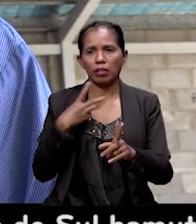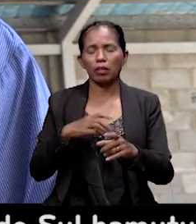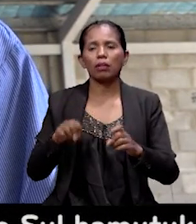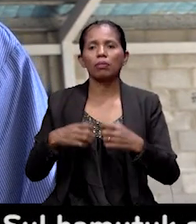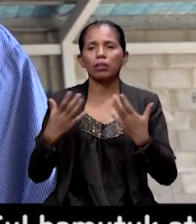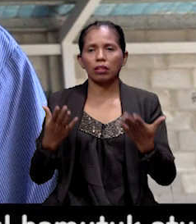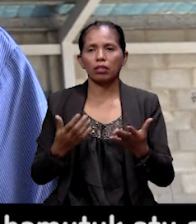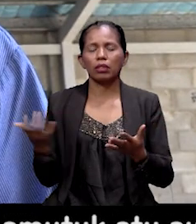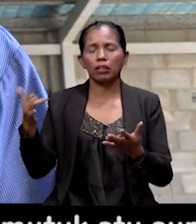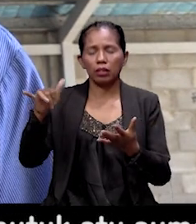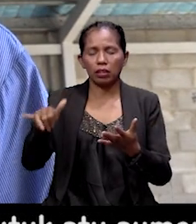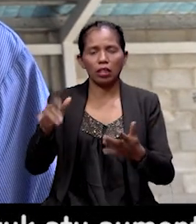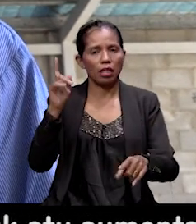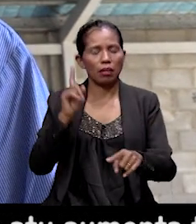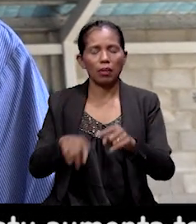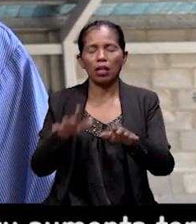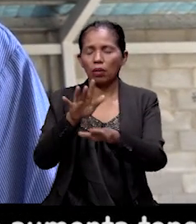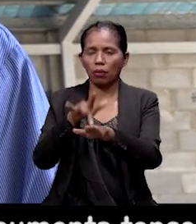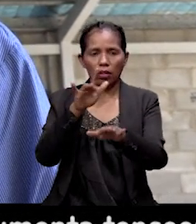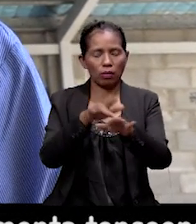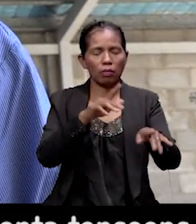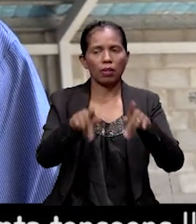para ser labele diet by MSL Lutang.